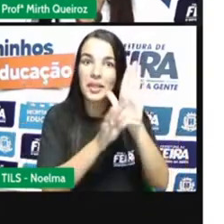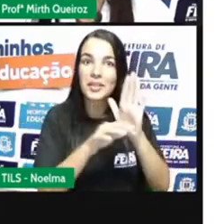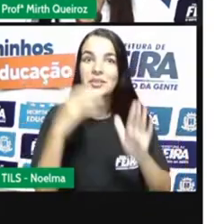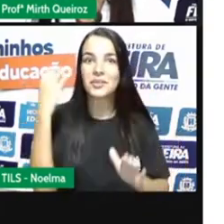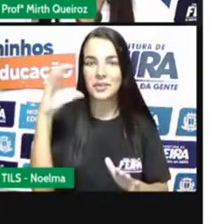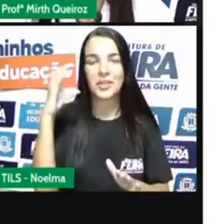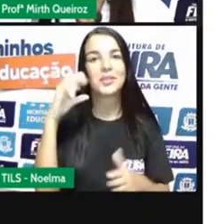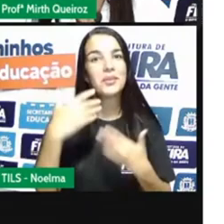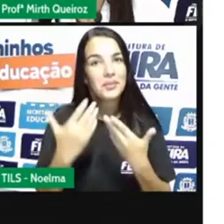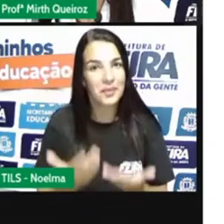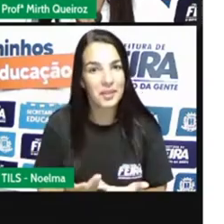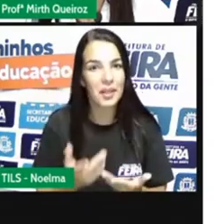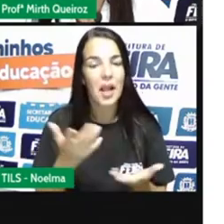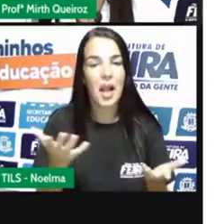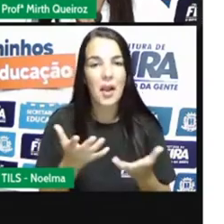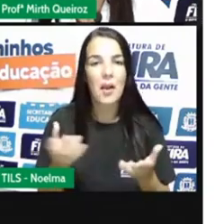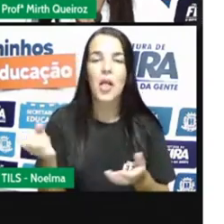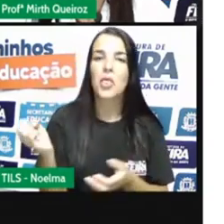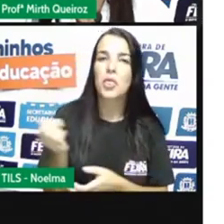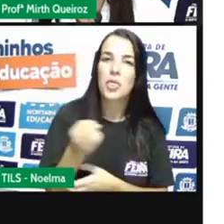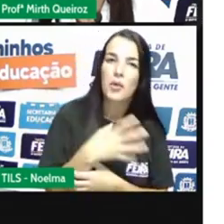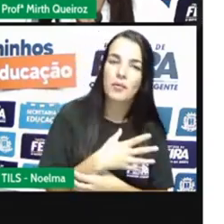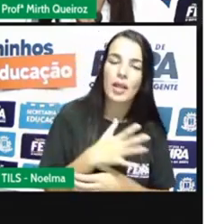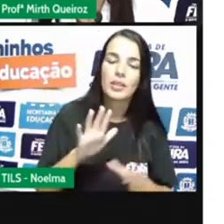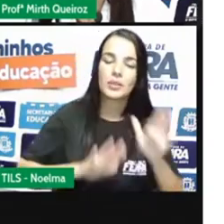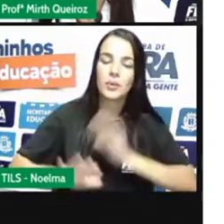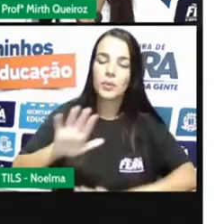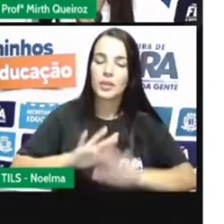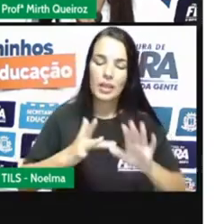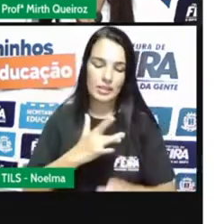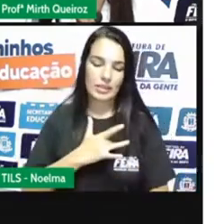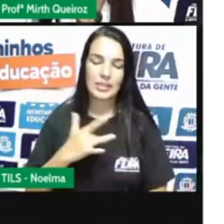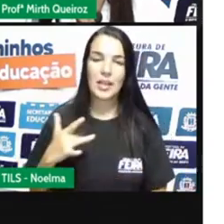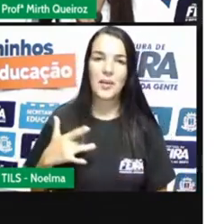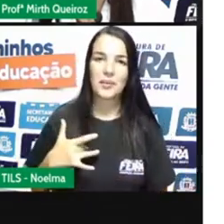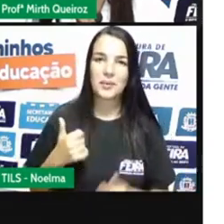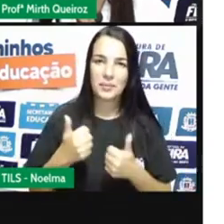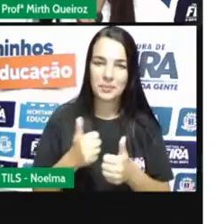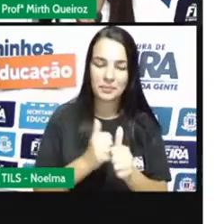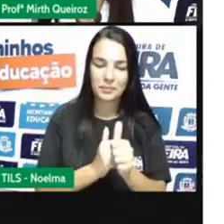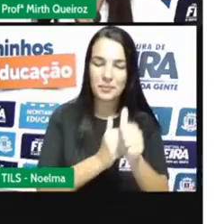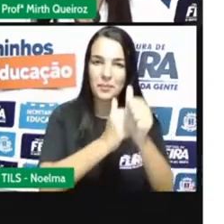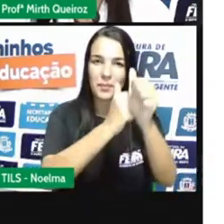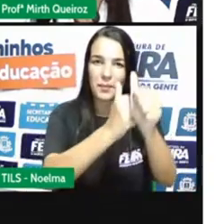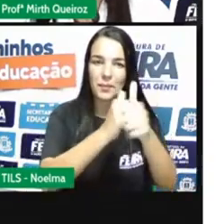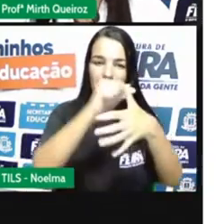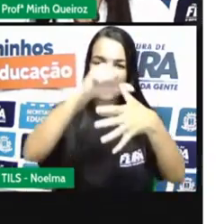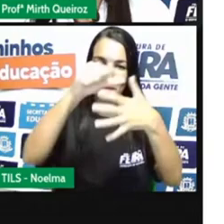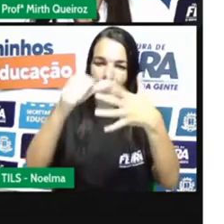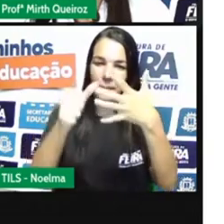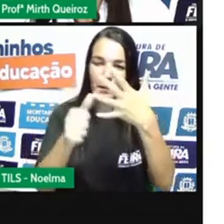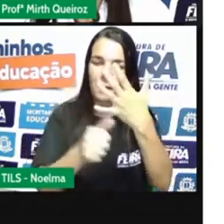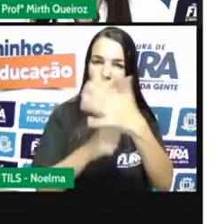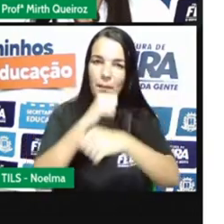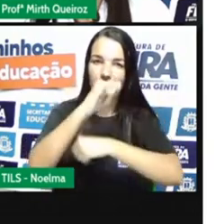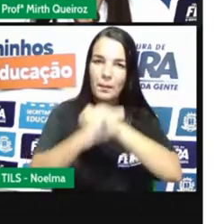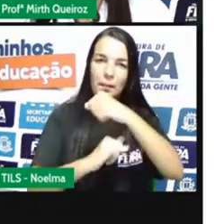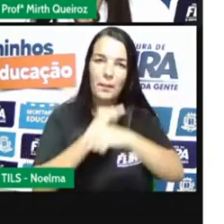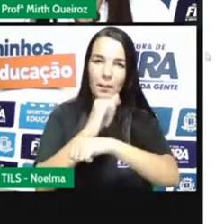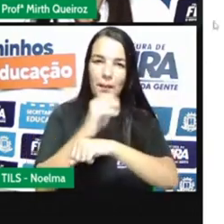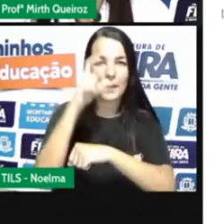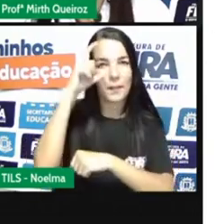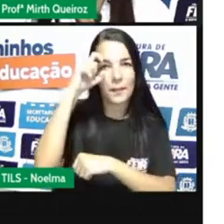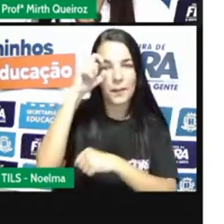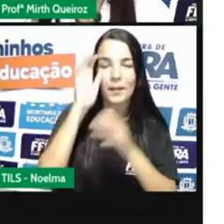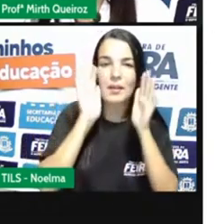de acompanhar nossas novidades e cuidados com a saúde. Basta seguir as redes sociais. Estamos no Facebook, no Instagram, no